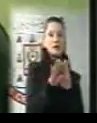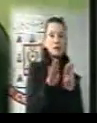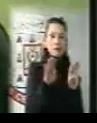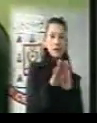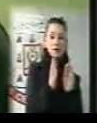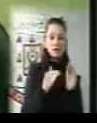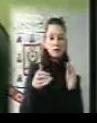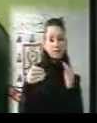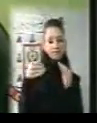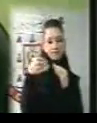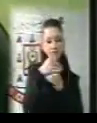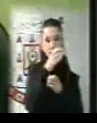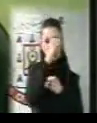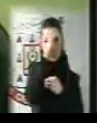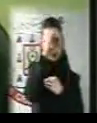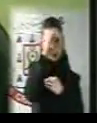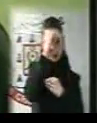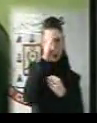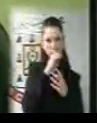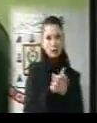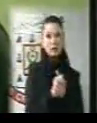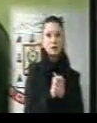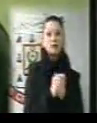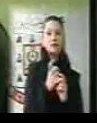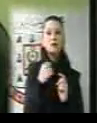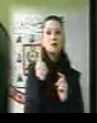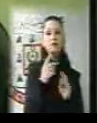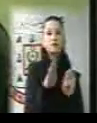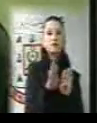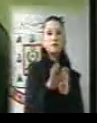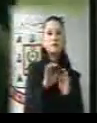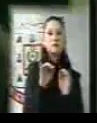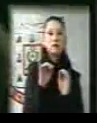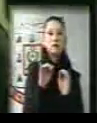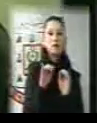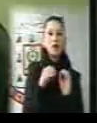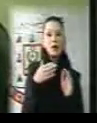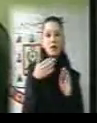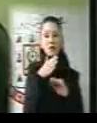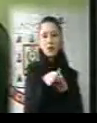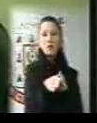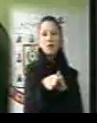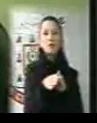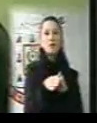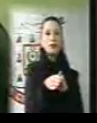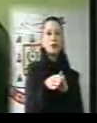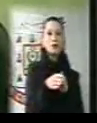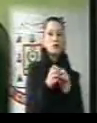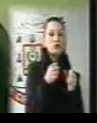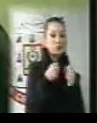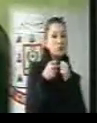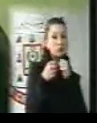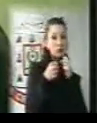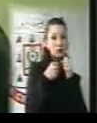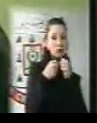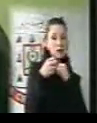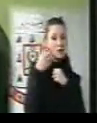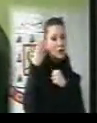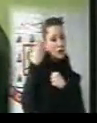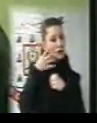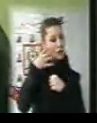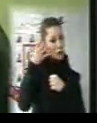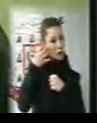no contorno aqui de Criciúma. Tivemos a oportunidade também de conceder uma entrevista